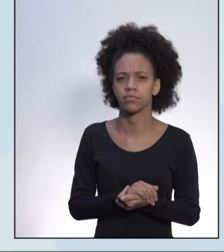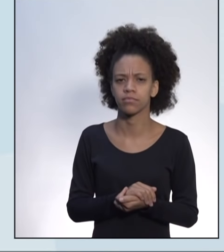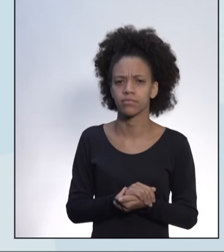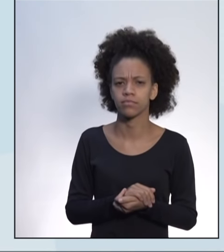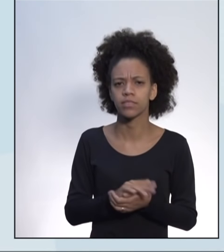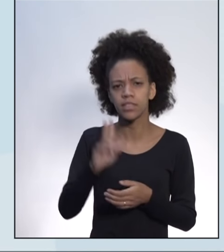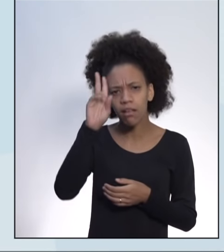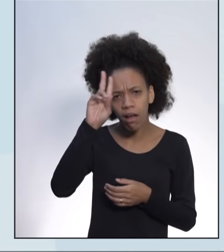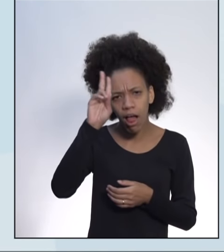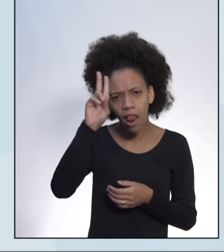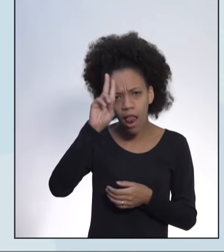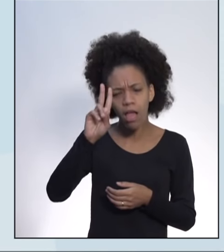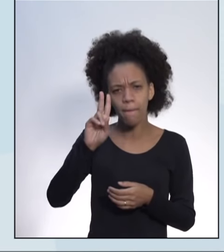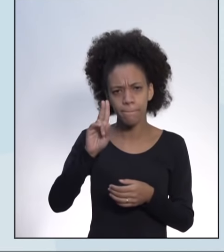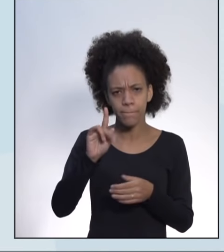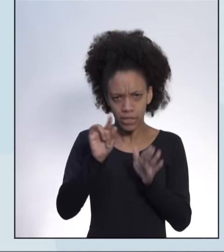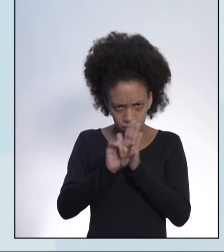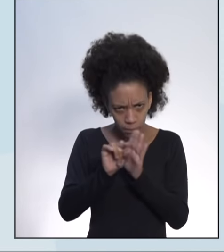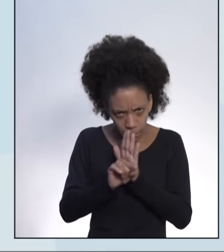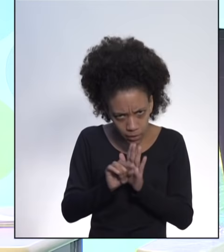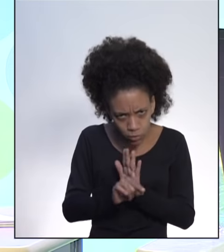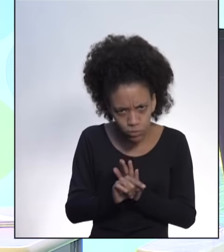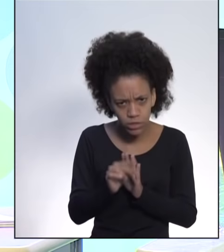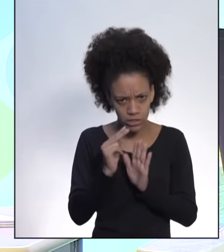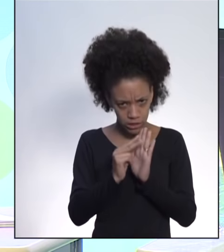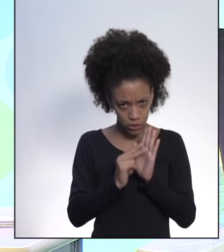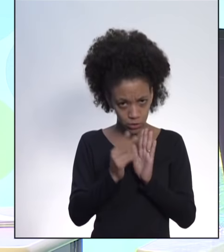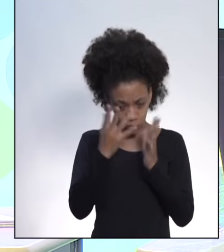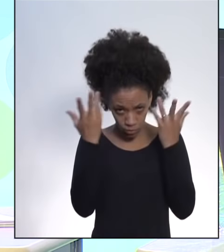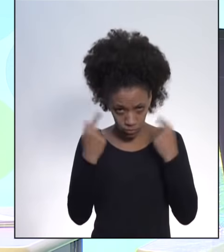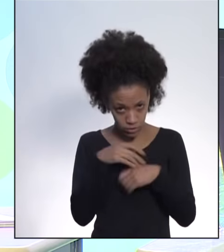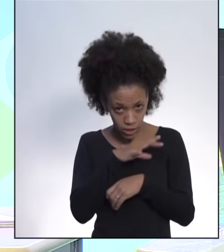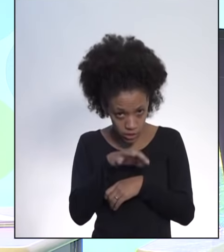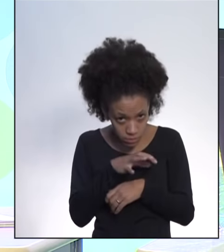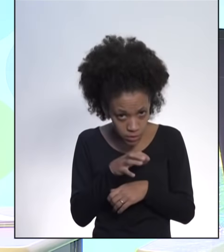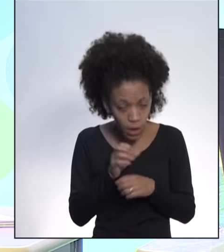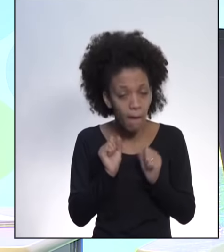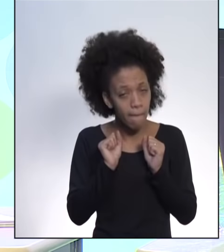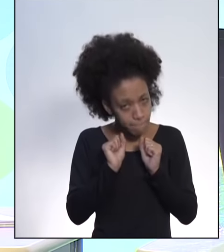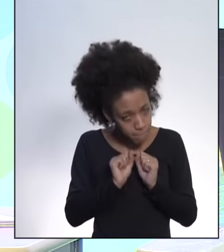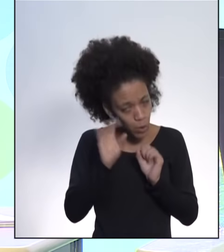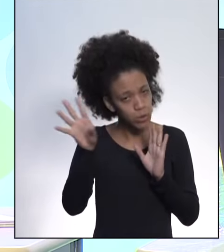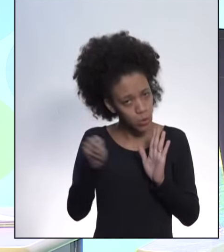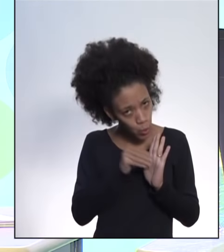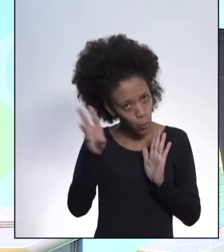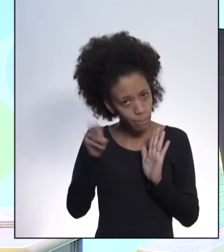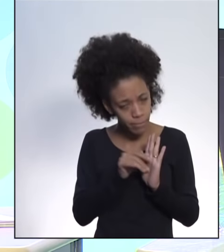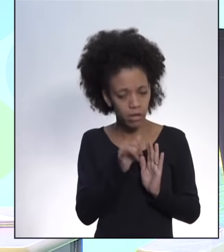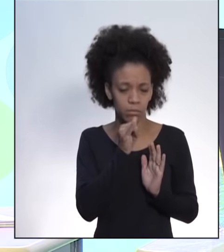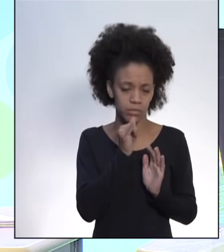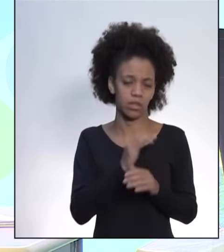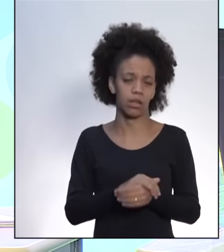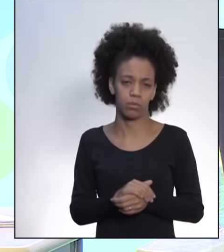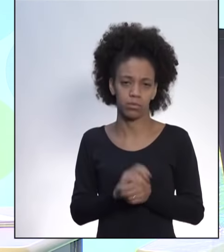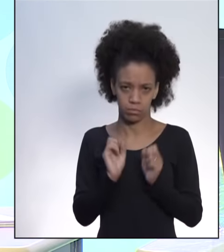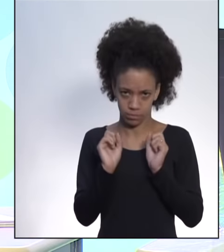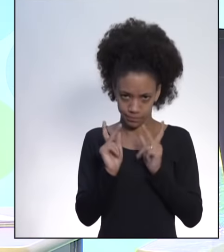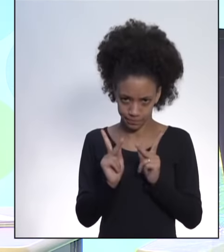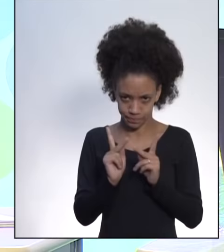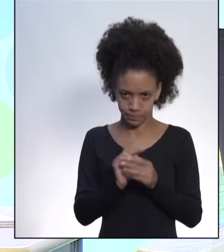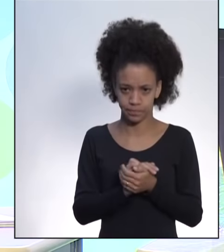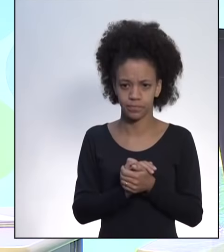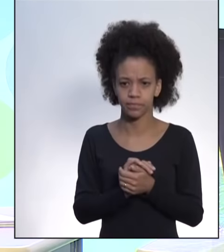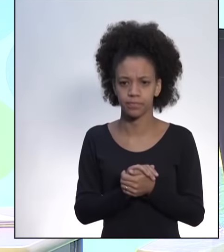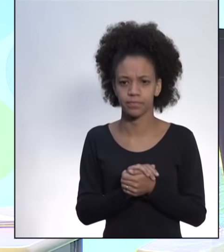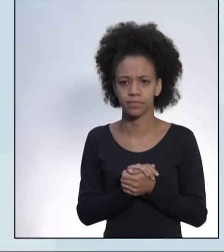lembram aquelas perguntas que eu ligo para vocês sobre os animais podem pegar aquelas perguntas como modelo ok